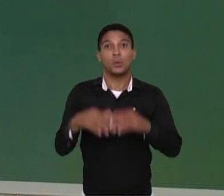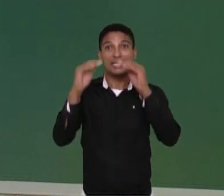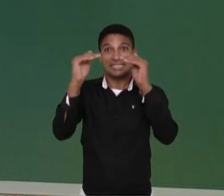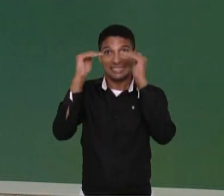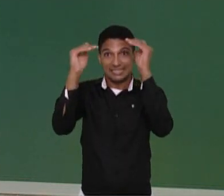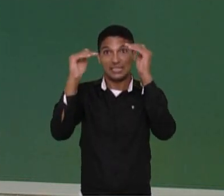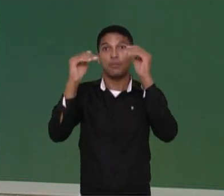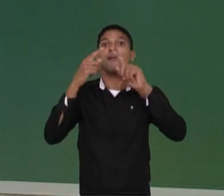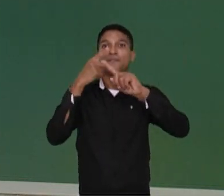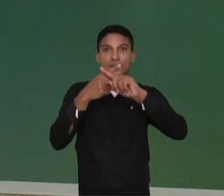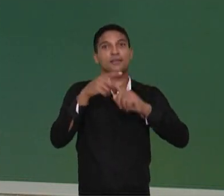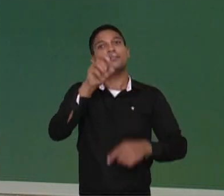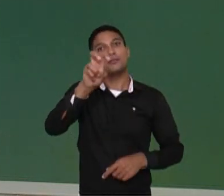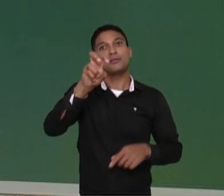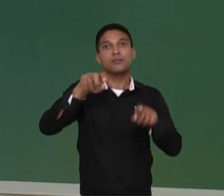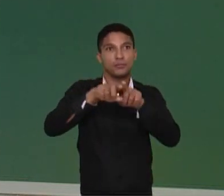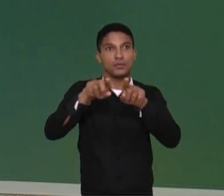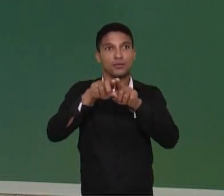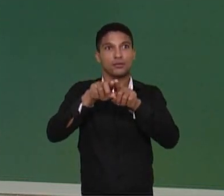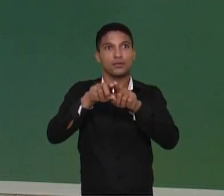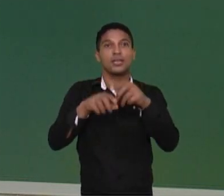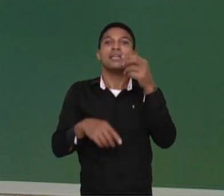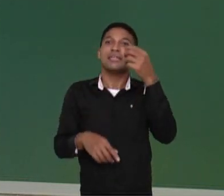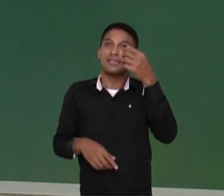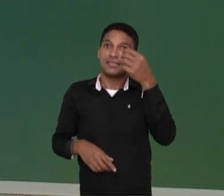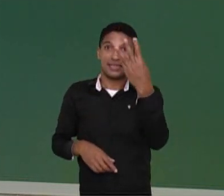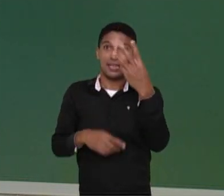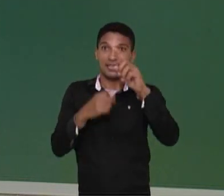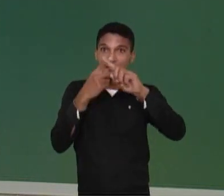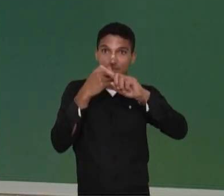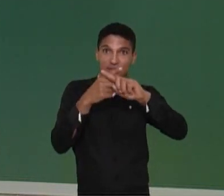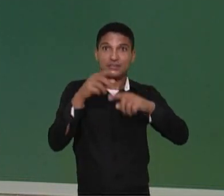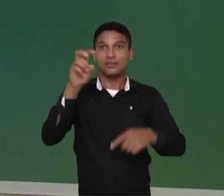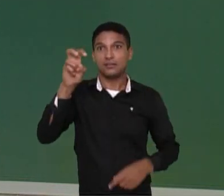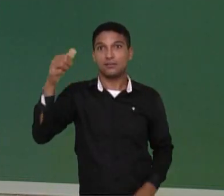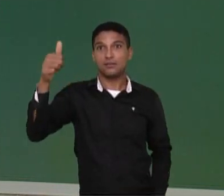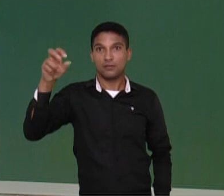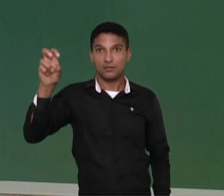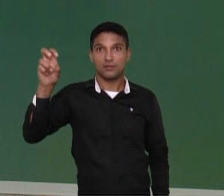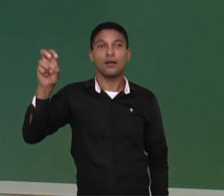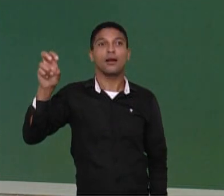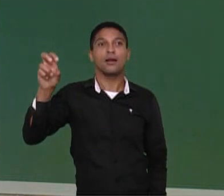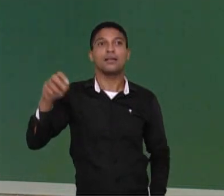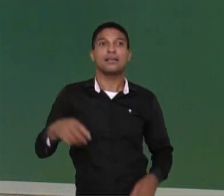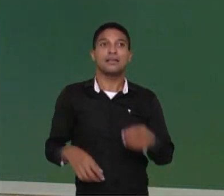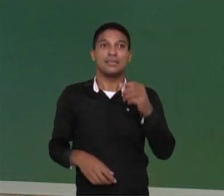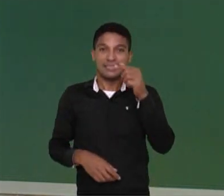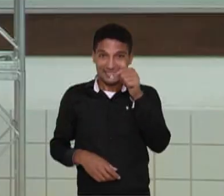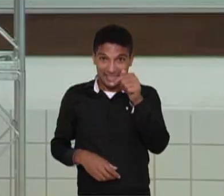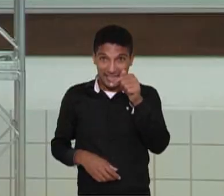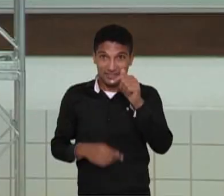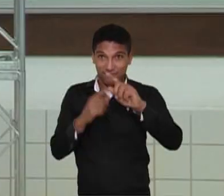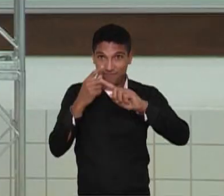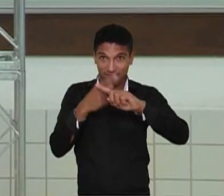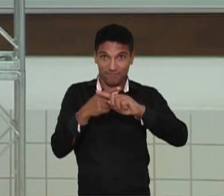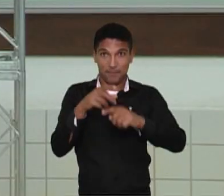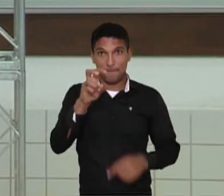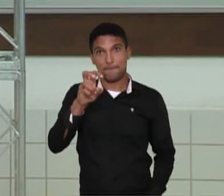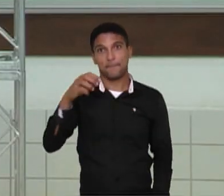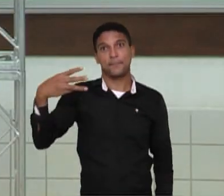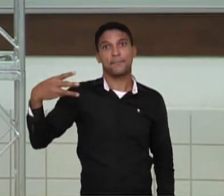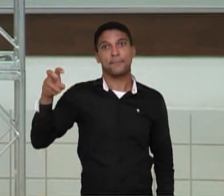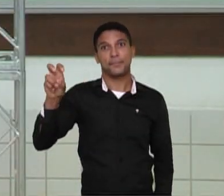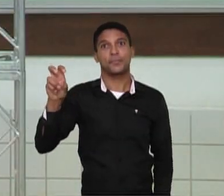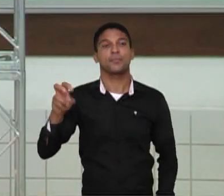também. 3 vezes 5, 15. 7 vezes 5, 35. Ok? O que acontece com o mínimo múltiplo